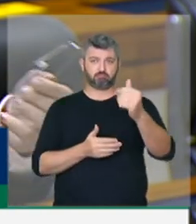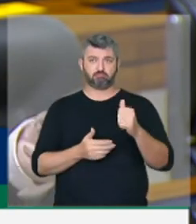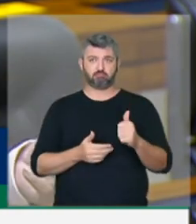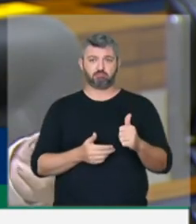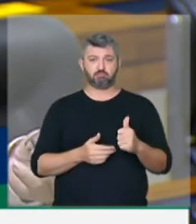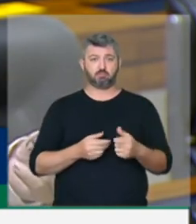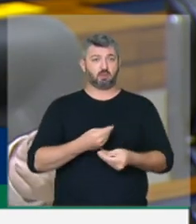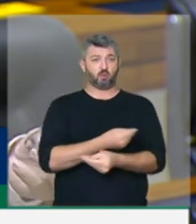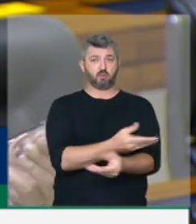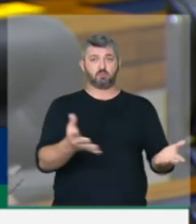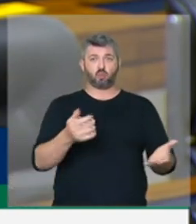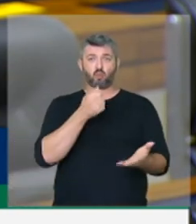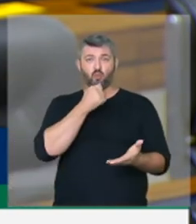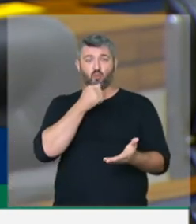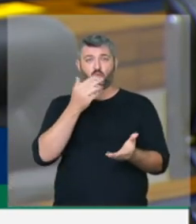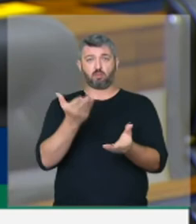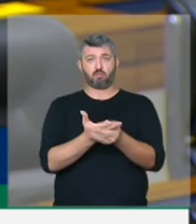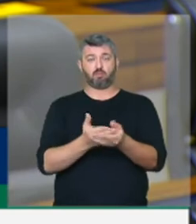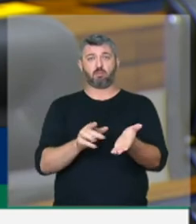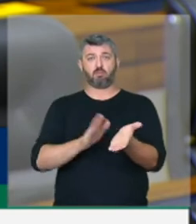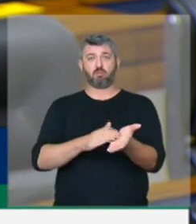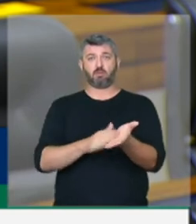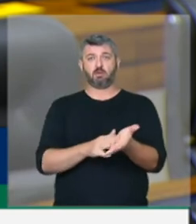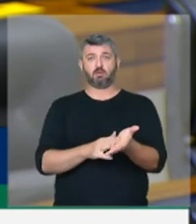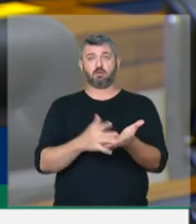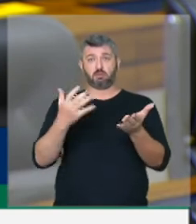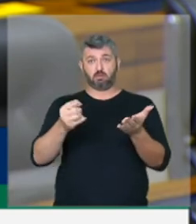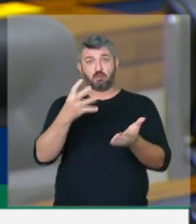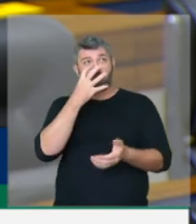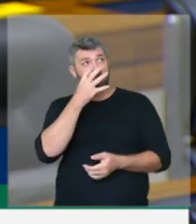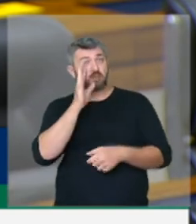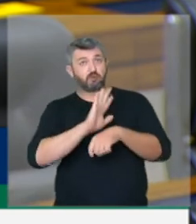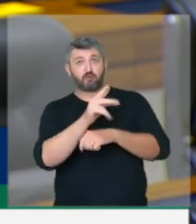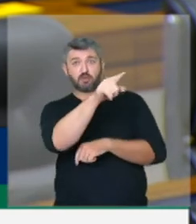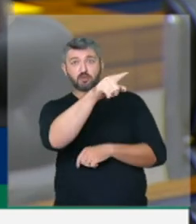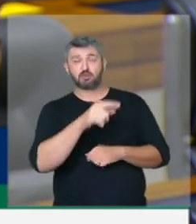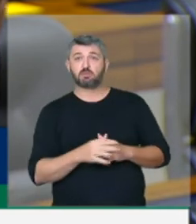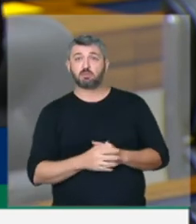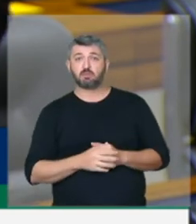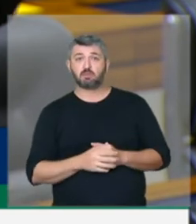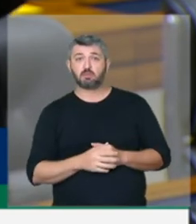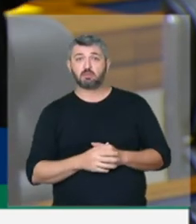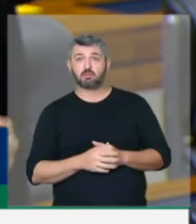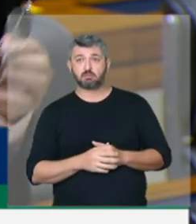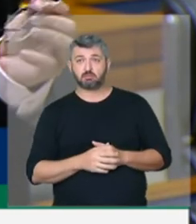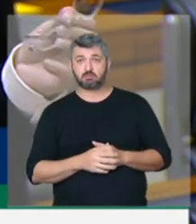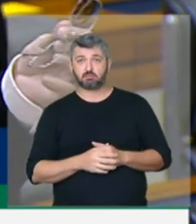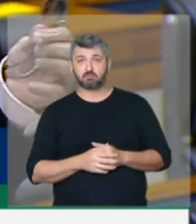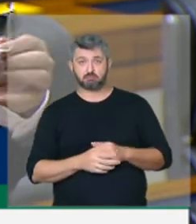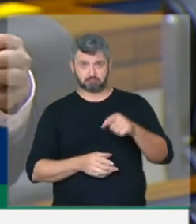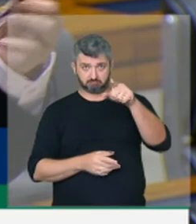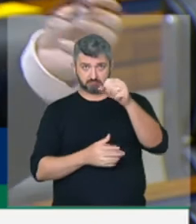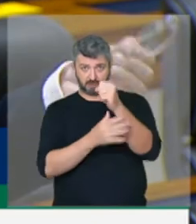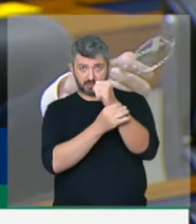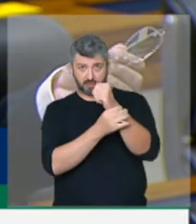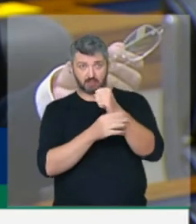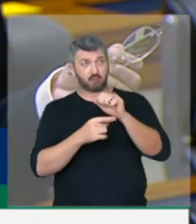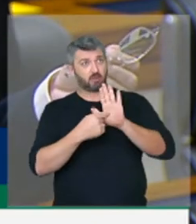foi distribuído, nós possamos assistir o vídeo do deputado. Vossa Excelência garantisse que o vídeo